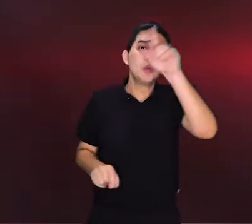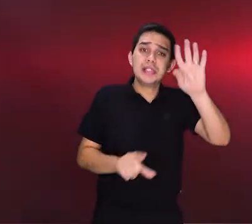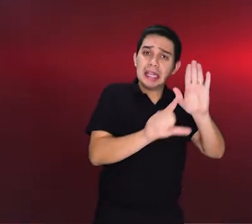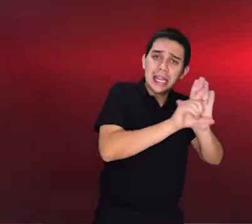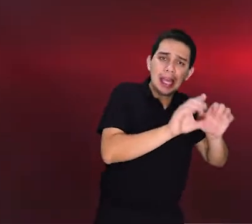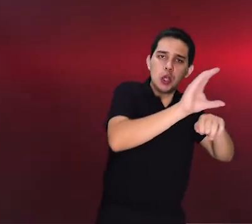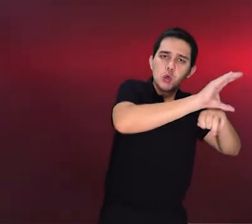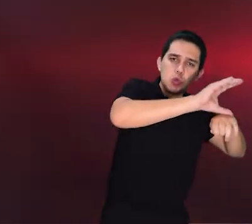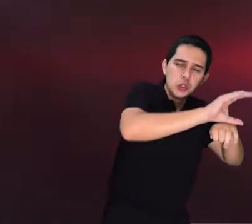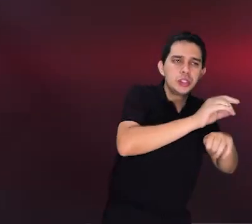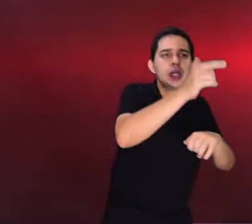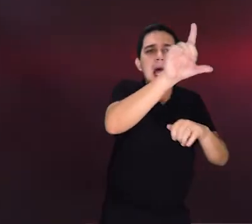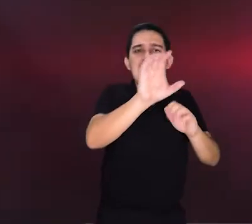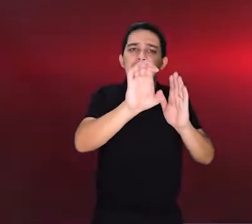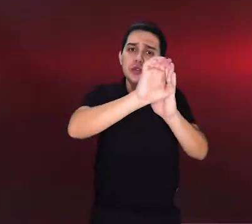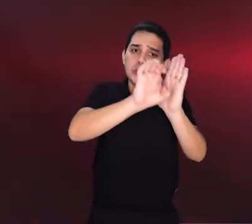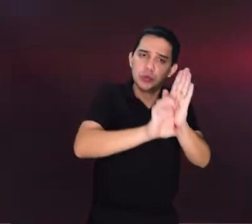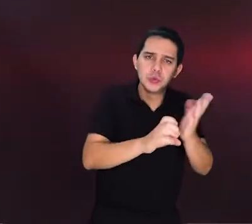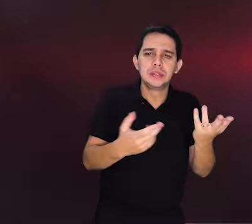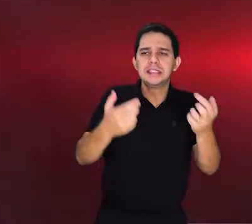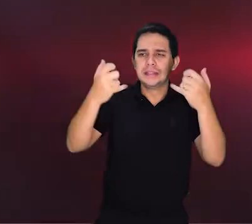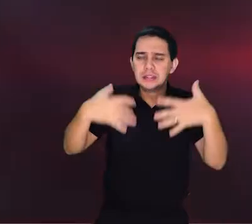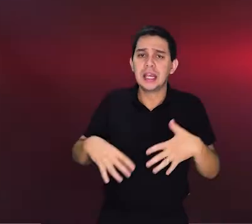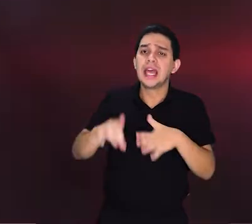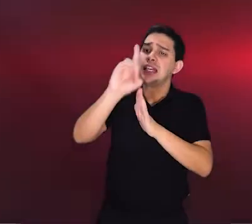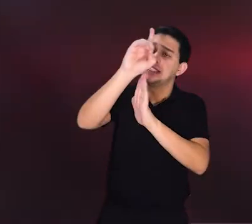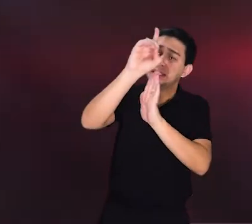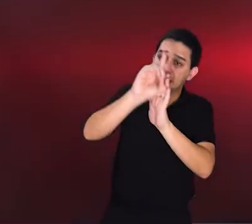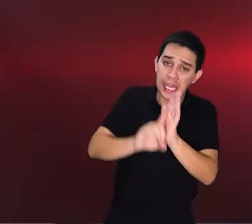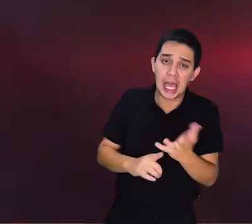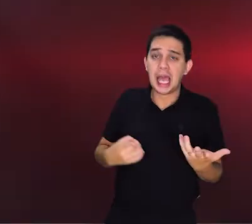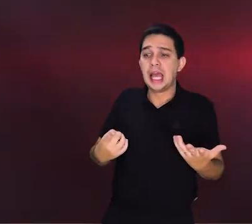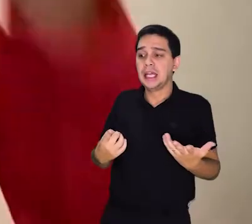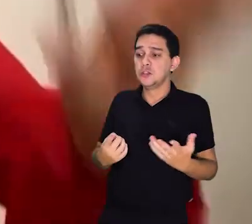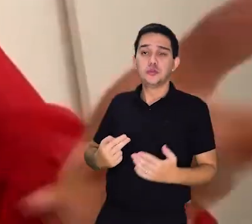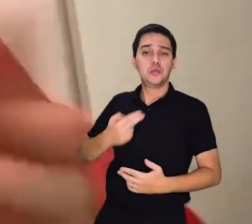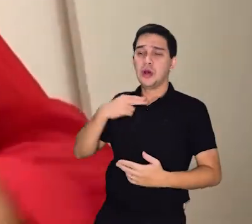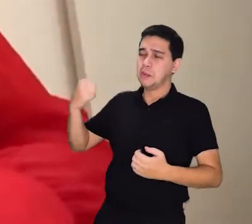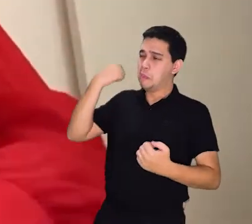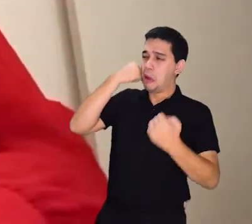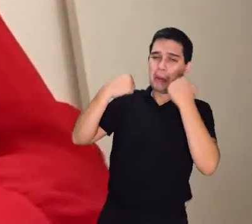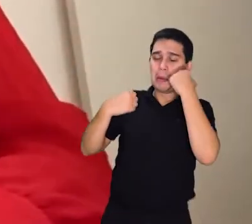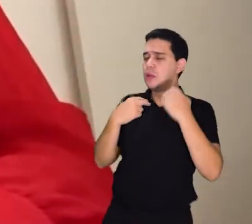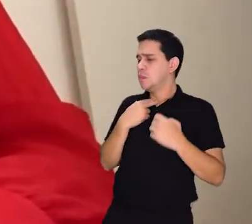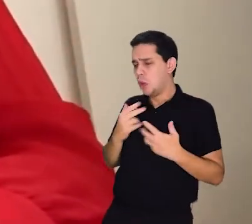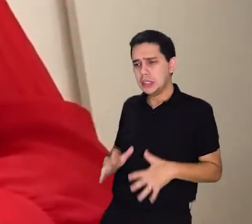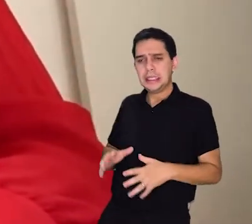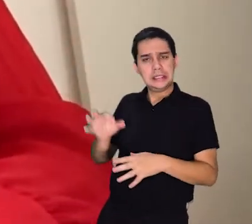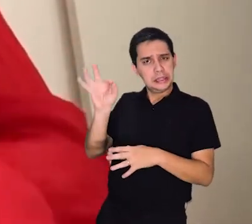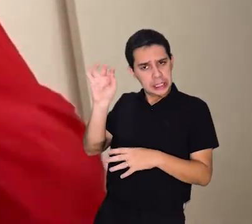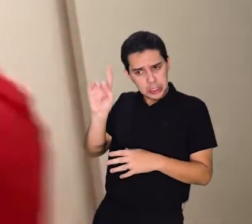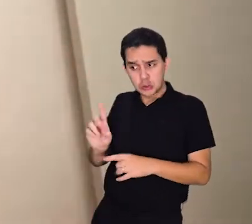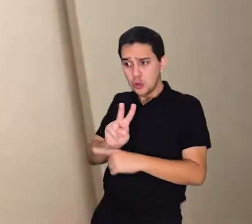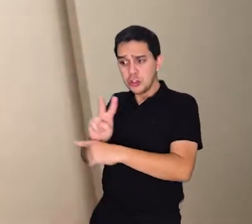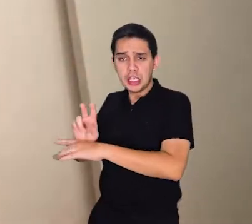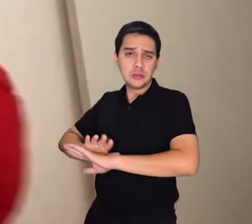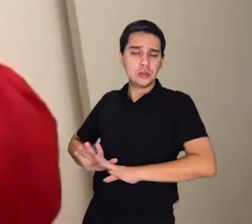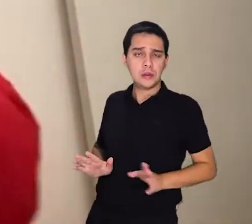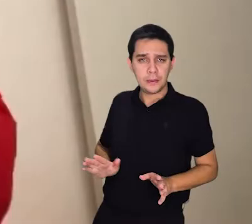as outras legislações. E aí a gente volta a falar dignidade, respeito, direito de não ser agredido, né?